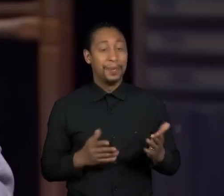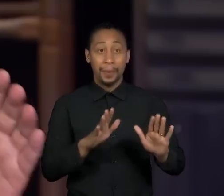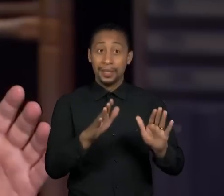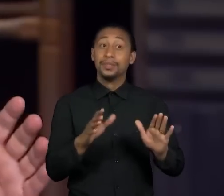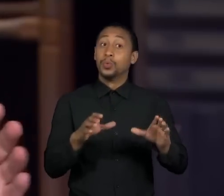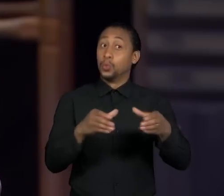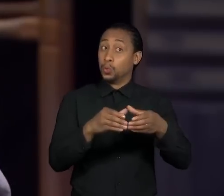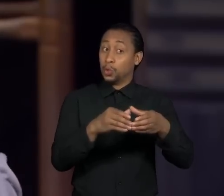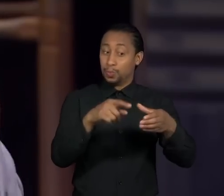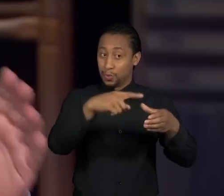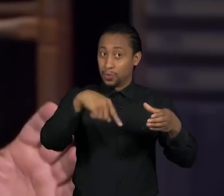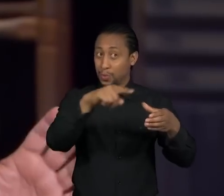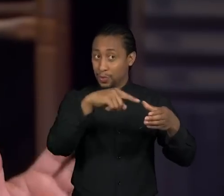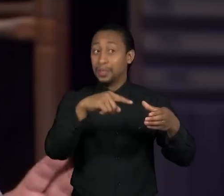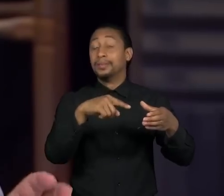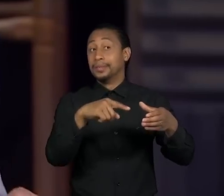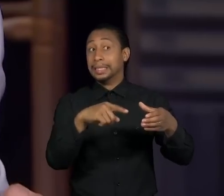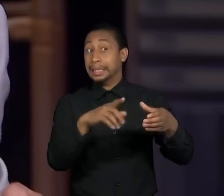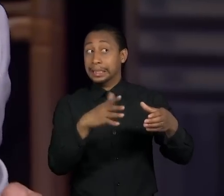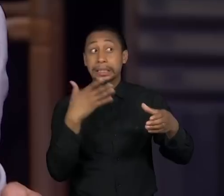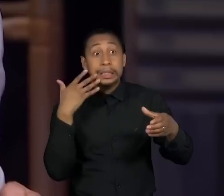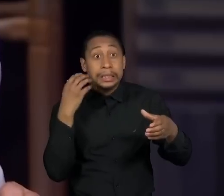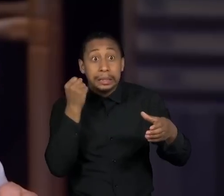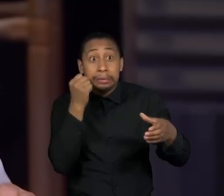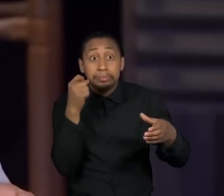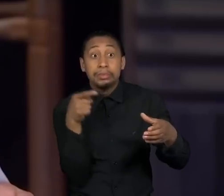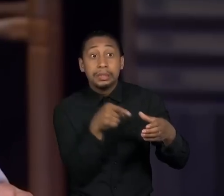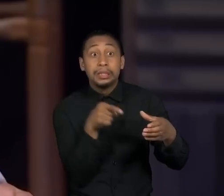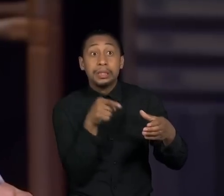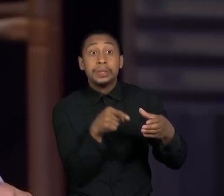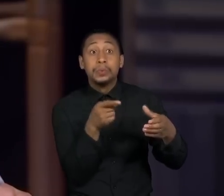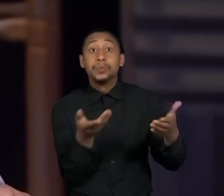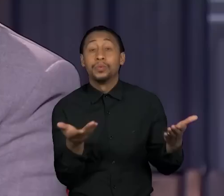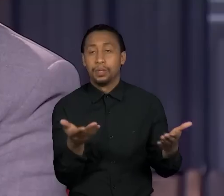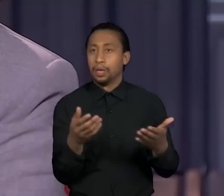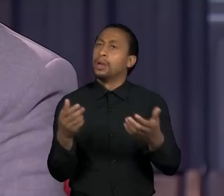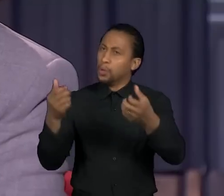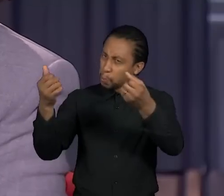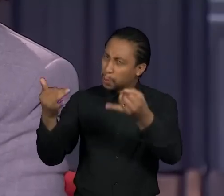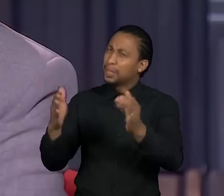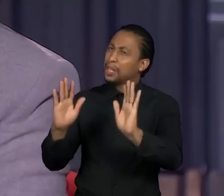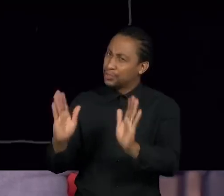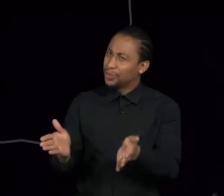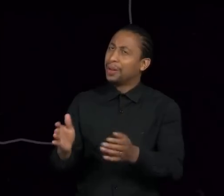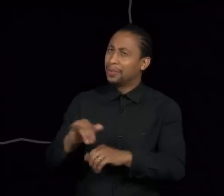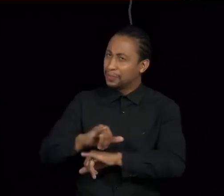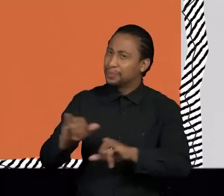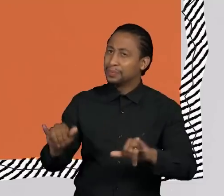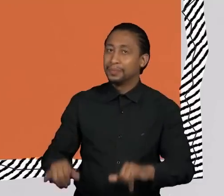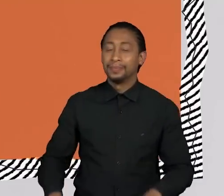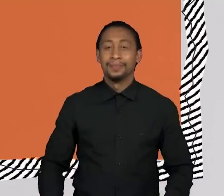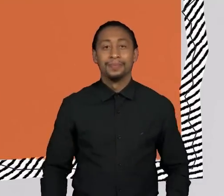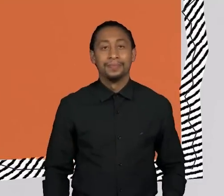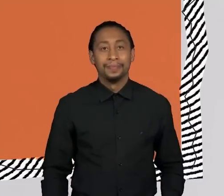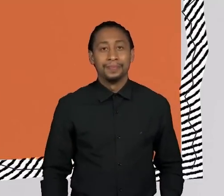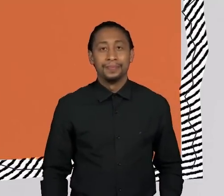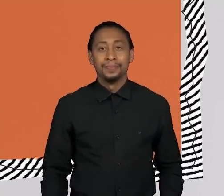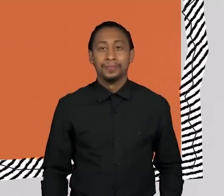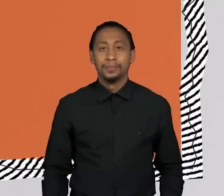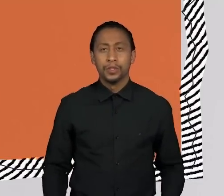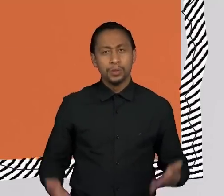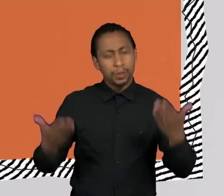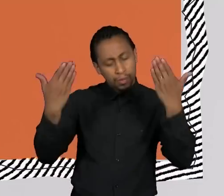ouçam, mas tinha muito homem branco lá naquele grupo. Eu já né? falei isso lá. Não é? É. I wanna thank